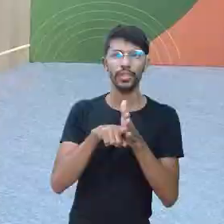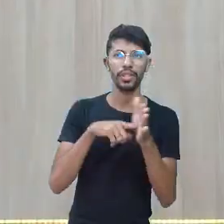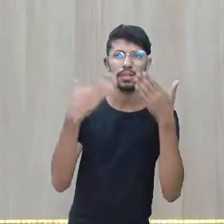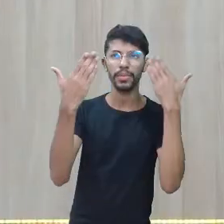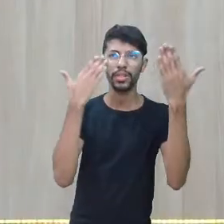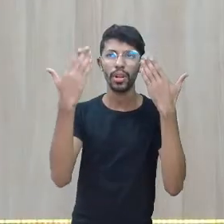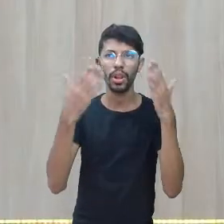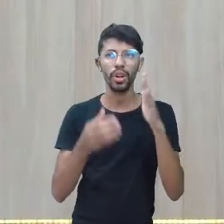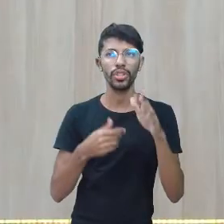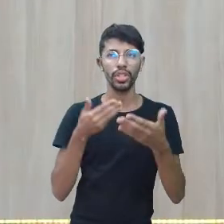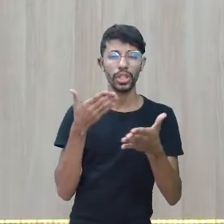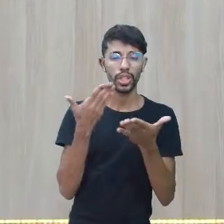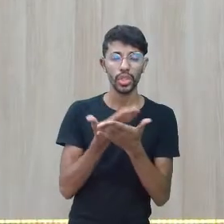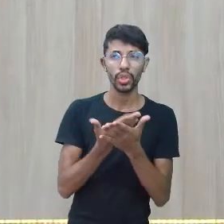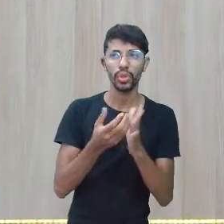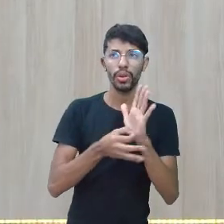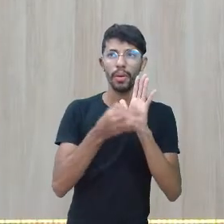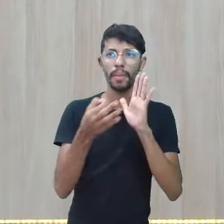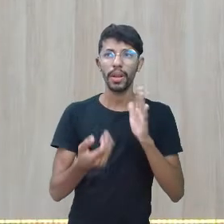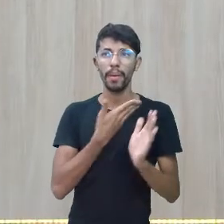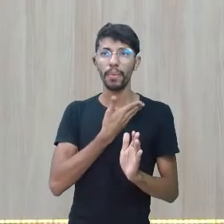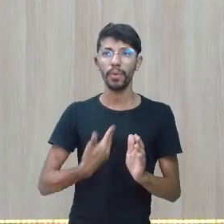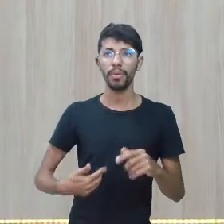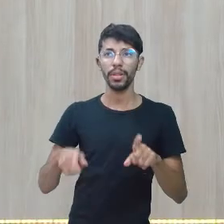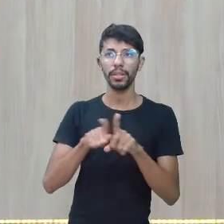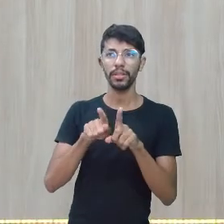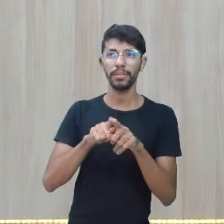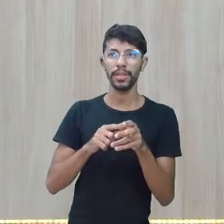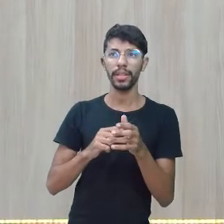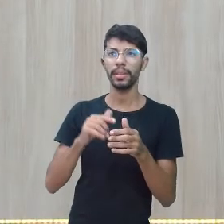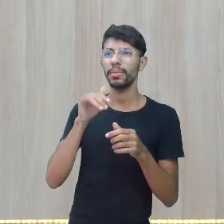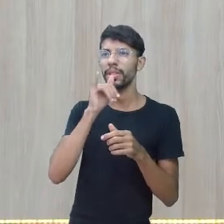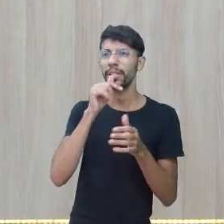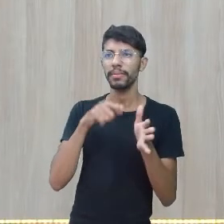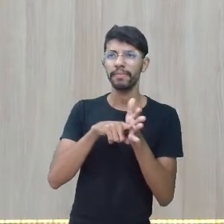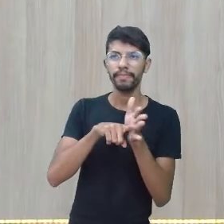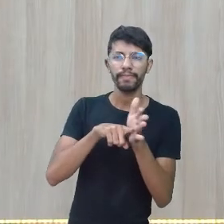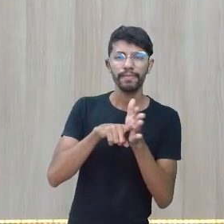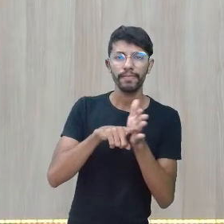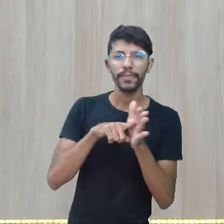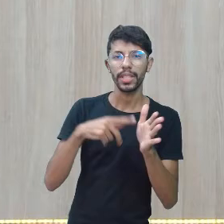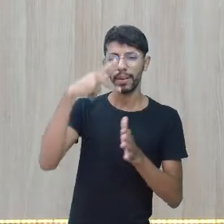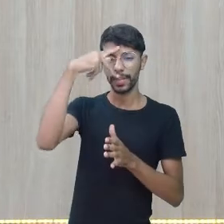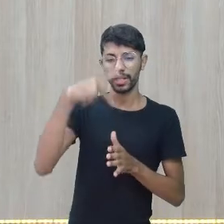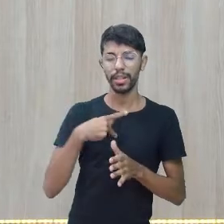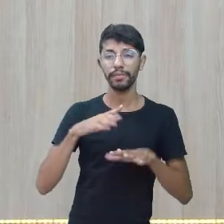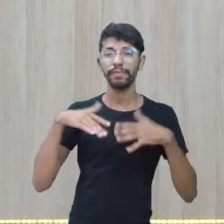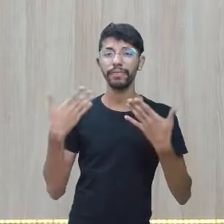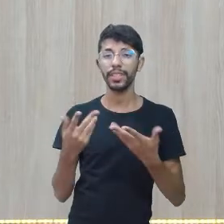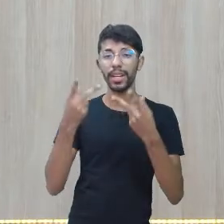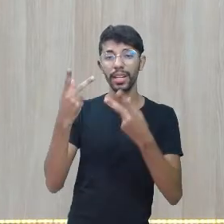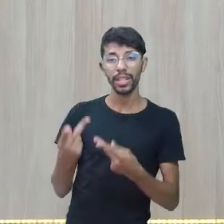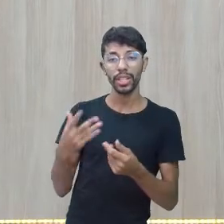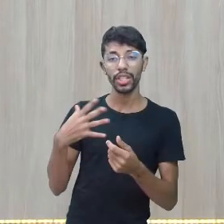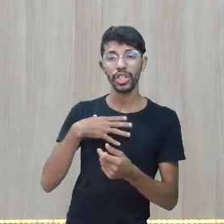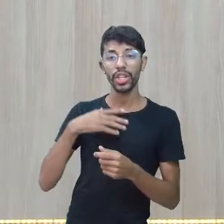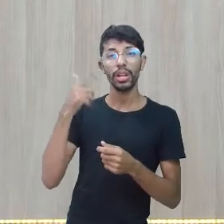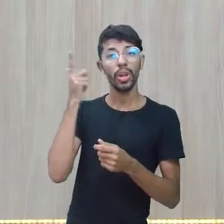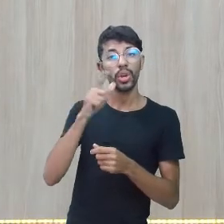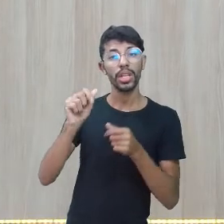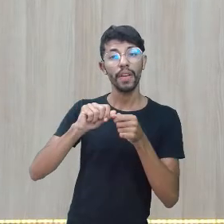Então, é através da entrevista psicológica também que o psicólogo, o psicanalista, o terapeuta, ele consegue fazer a